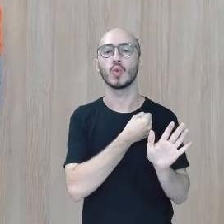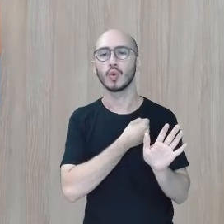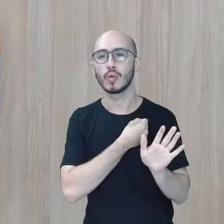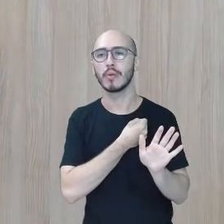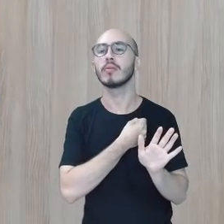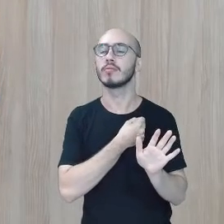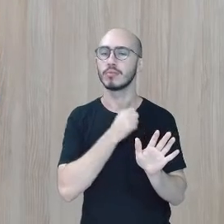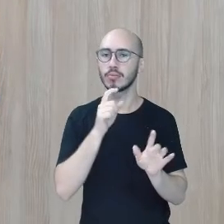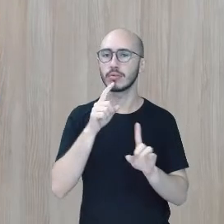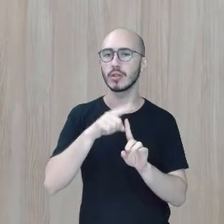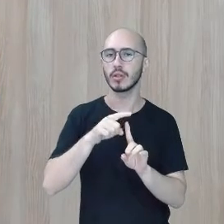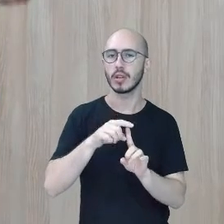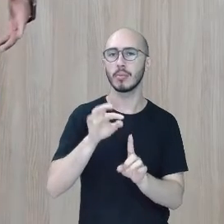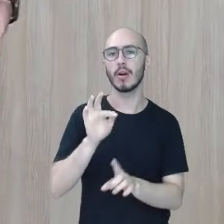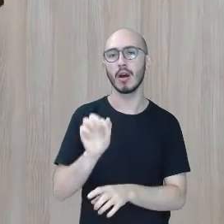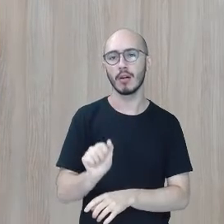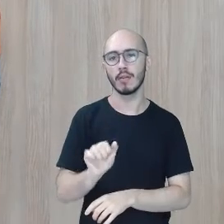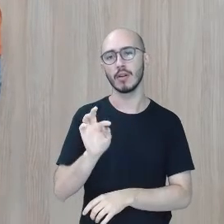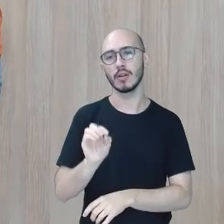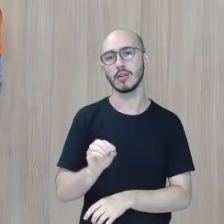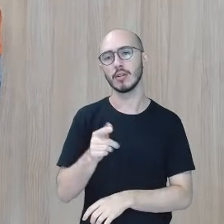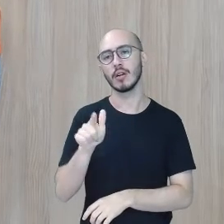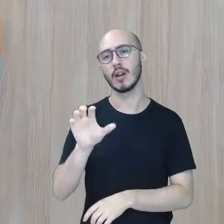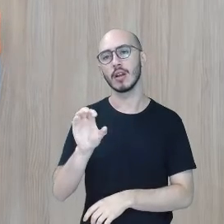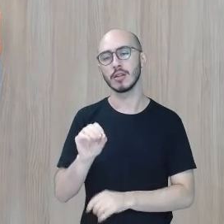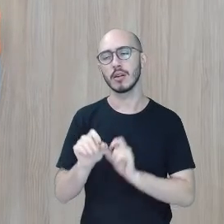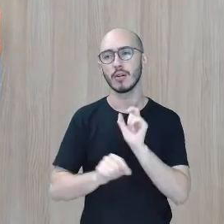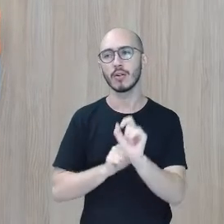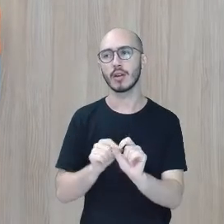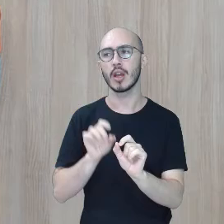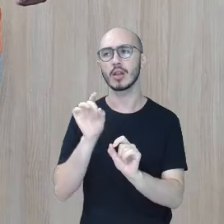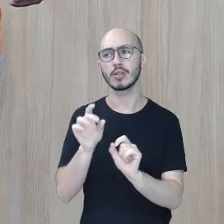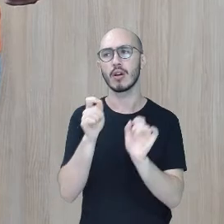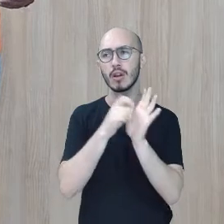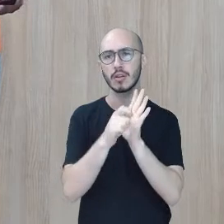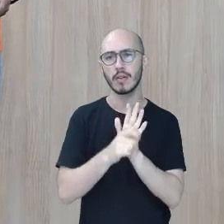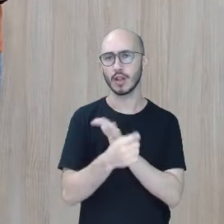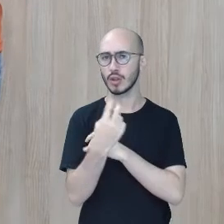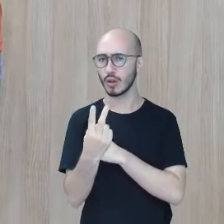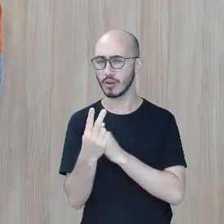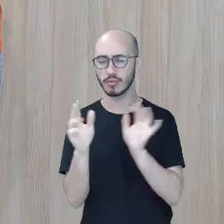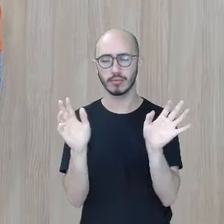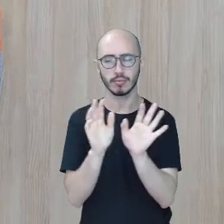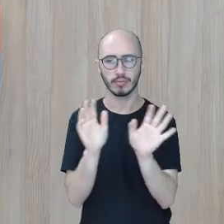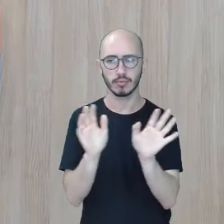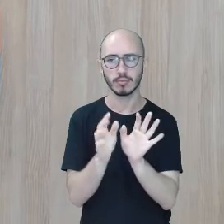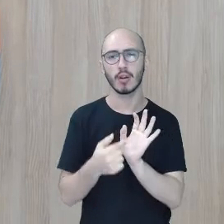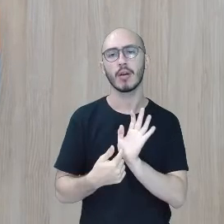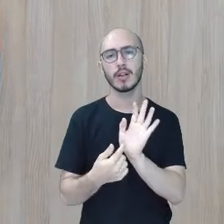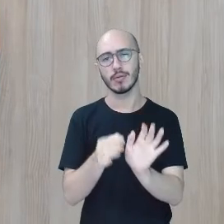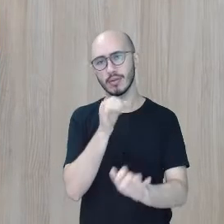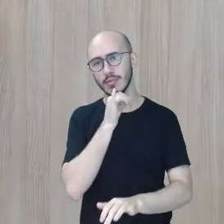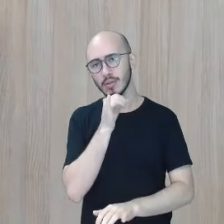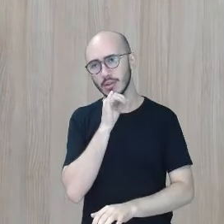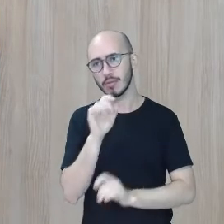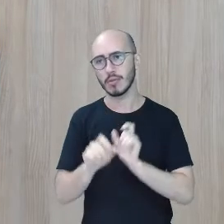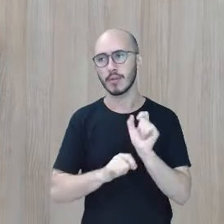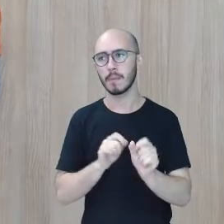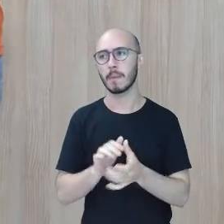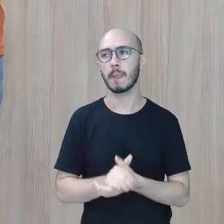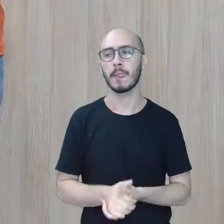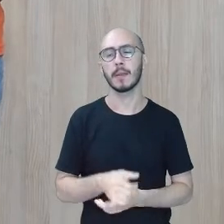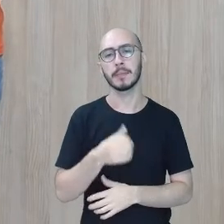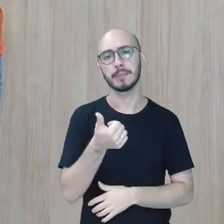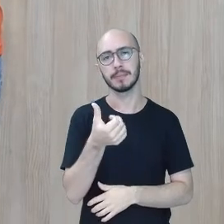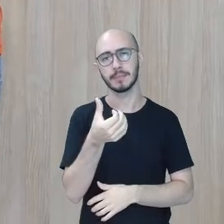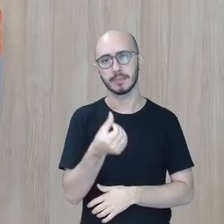de fatoração, não necessariamente a gente escreve apenas com 2 fatores. Como eu mostrei aqui um exemplo, eu escrevi aí o